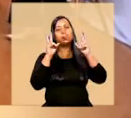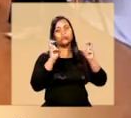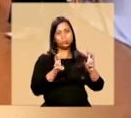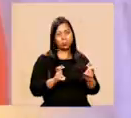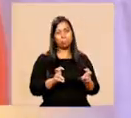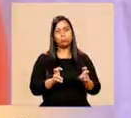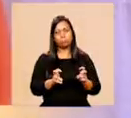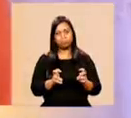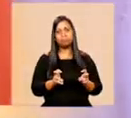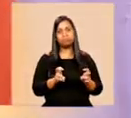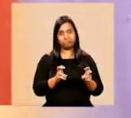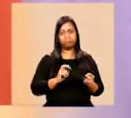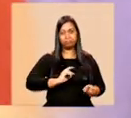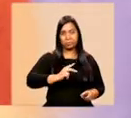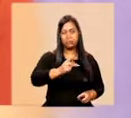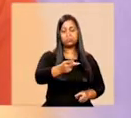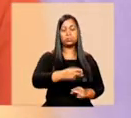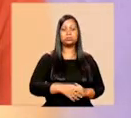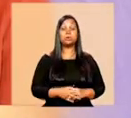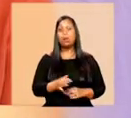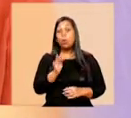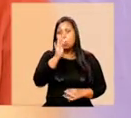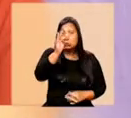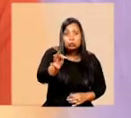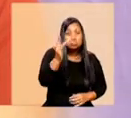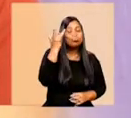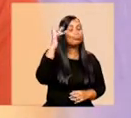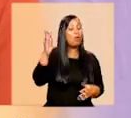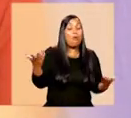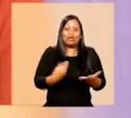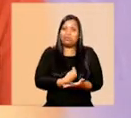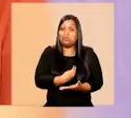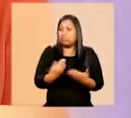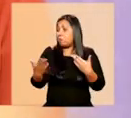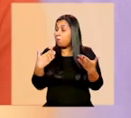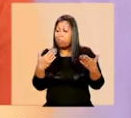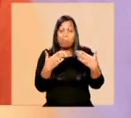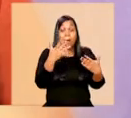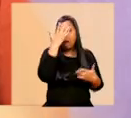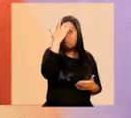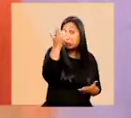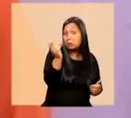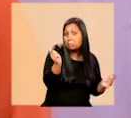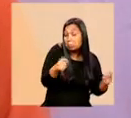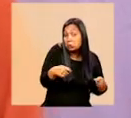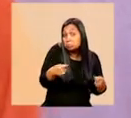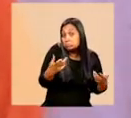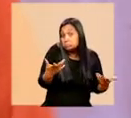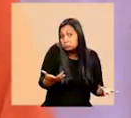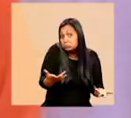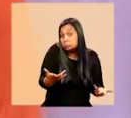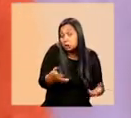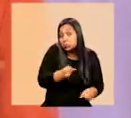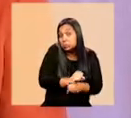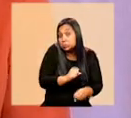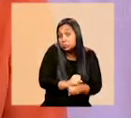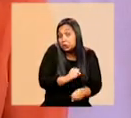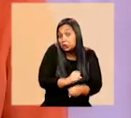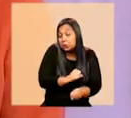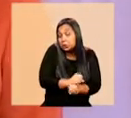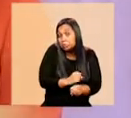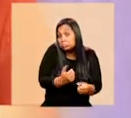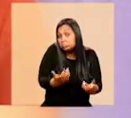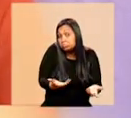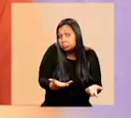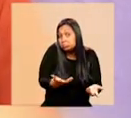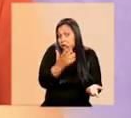o assunto. Né? Não sabemos o nosso dia de amanhã. Hoje estamos aqui discutindo, amanhã pode ser que nós estejamos aí